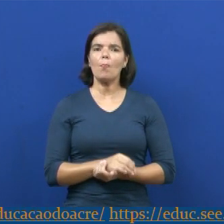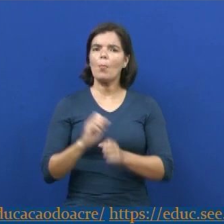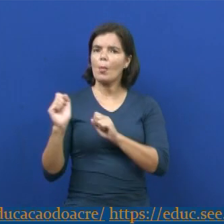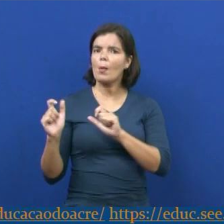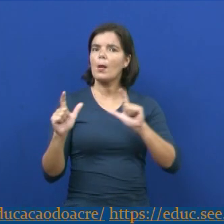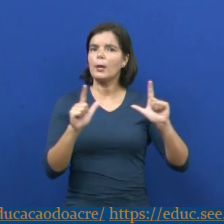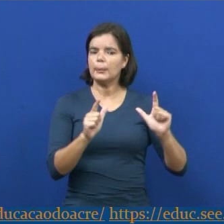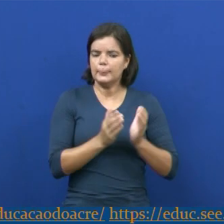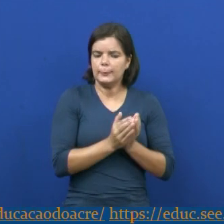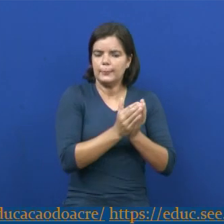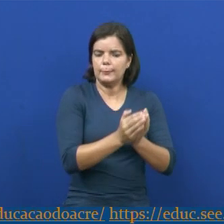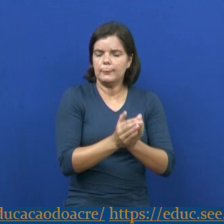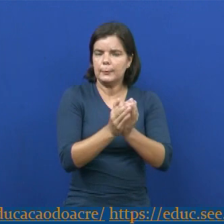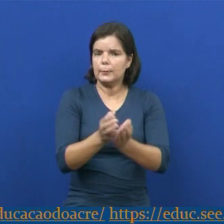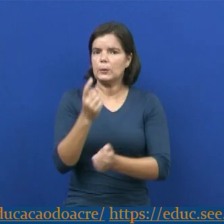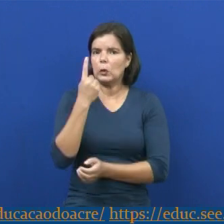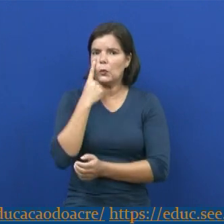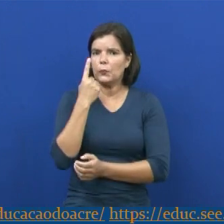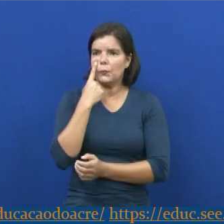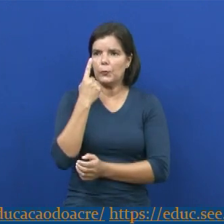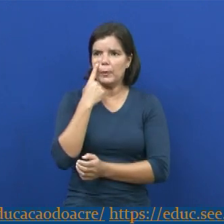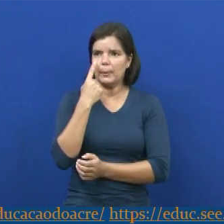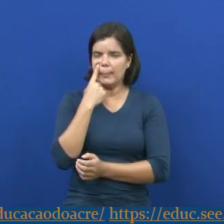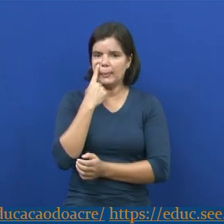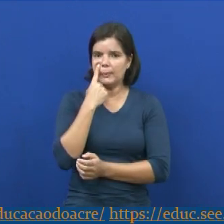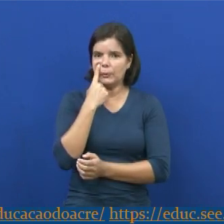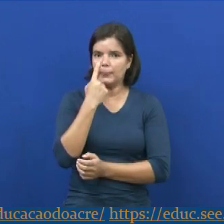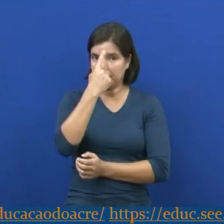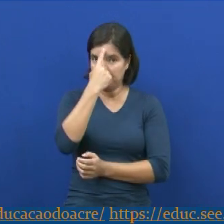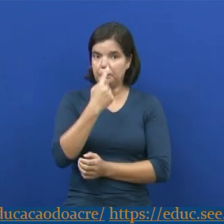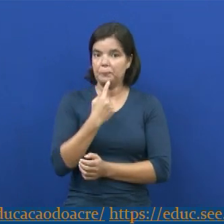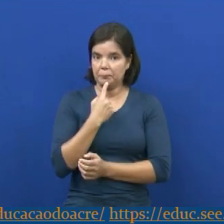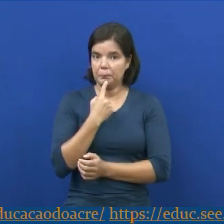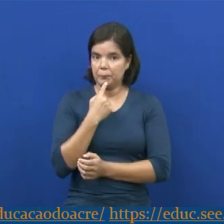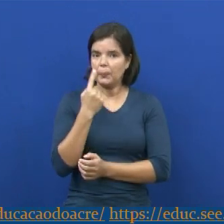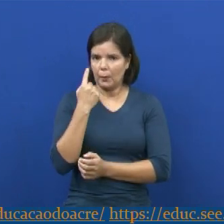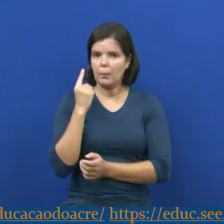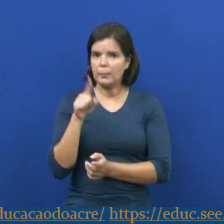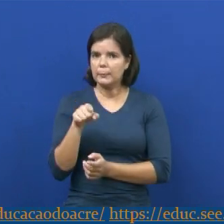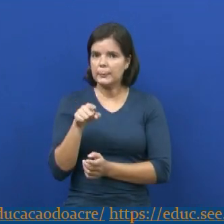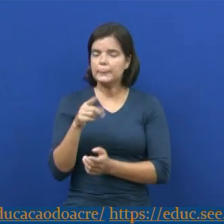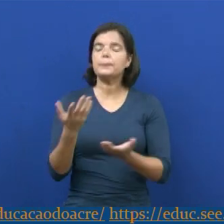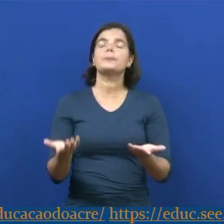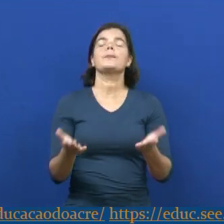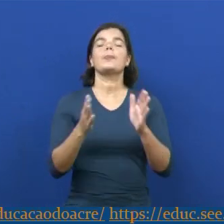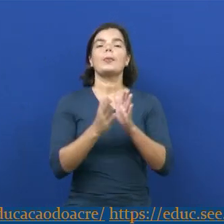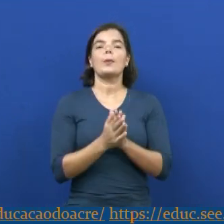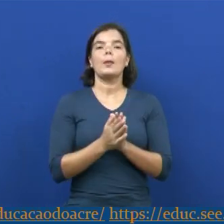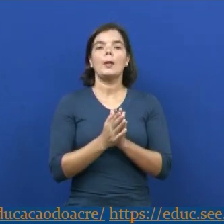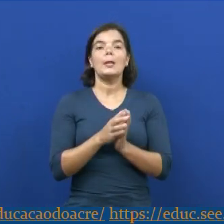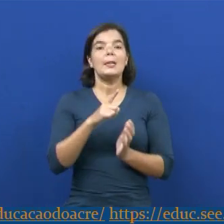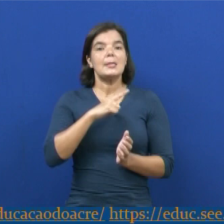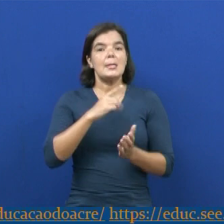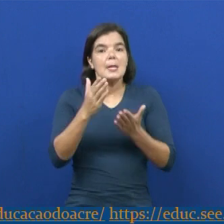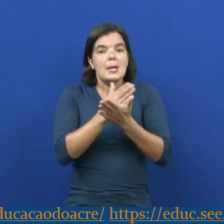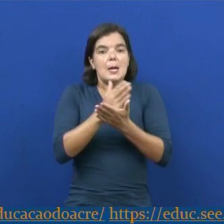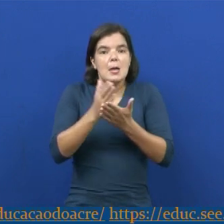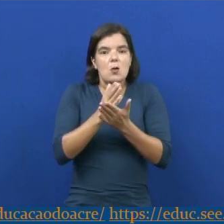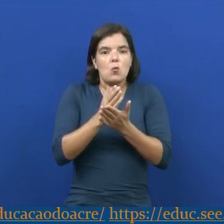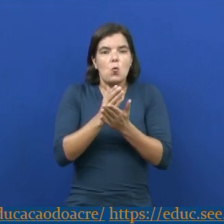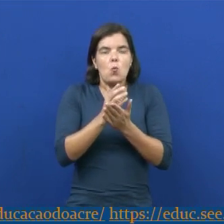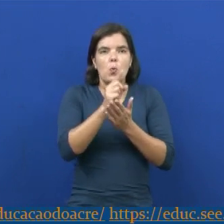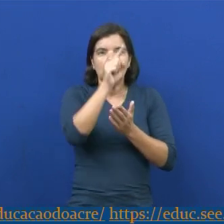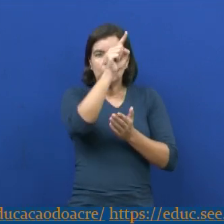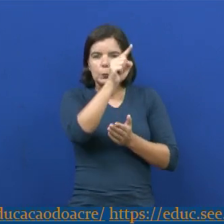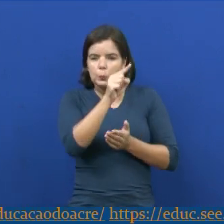Nessa expansão marítima, eu quero que vocês observem bem essa imagem. Estão vendo aí? Olha só, gente, nós temos algumas rotas